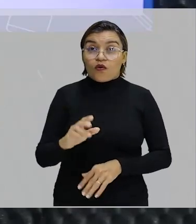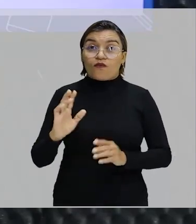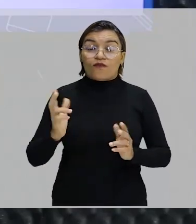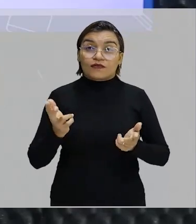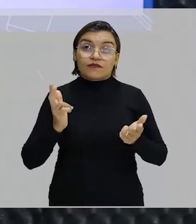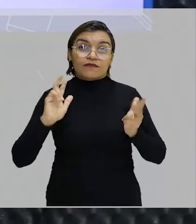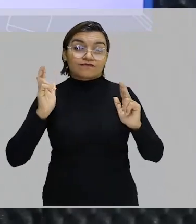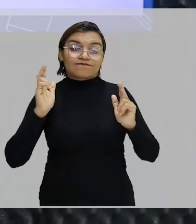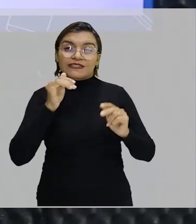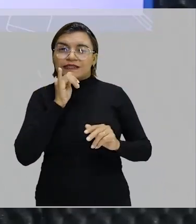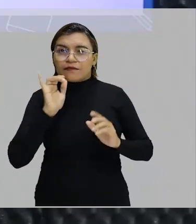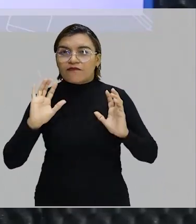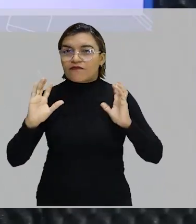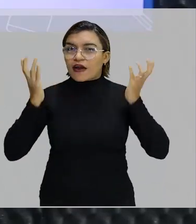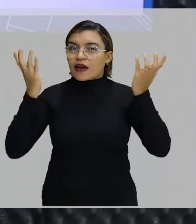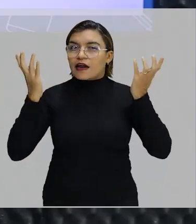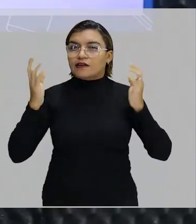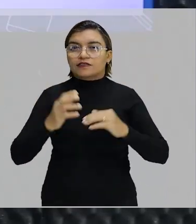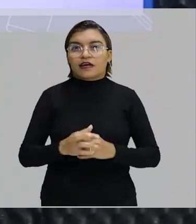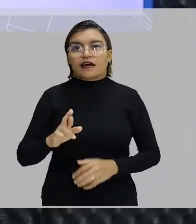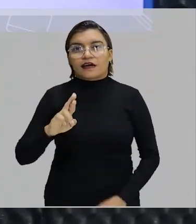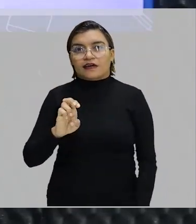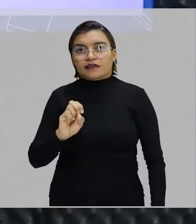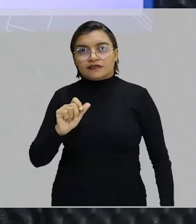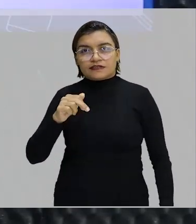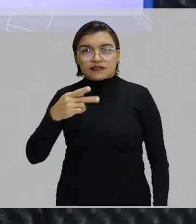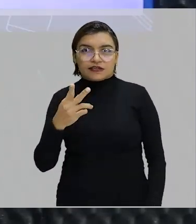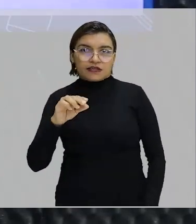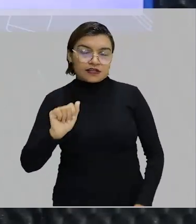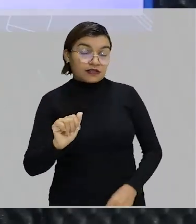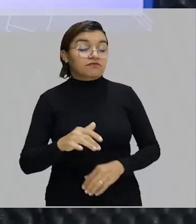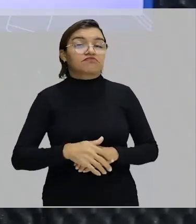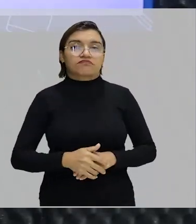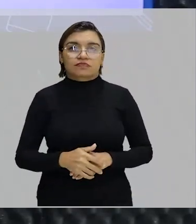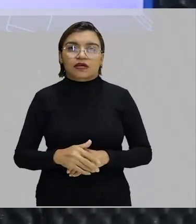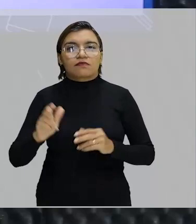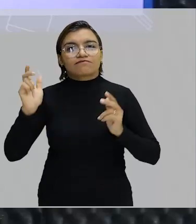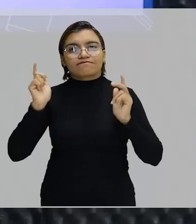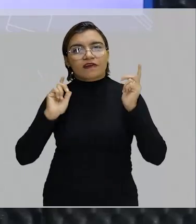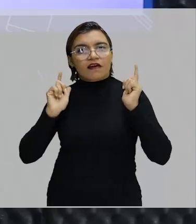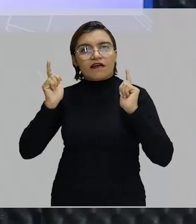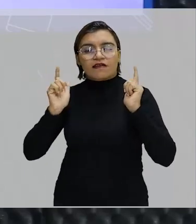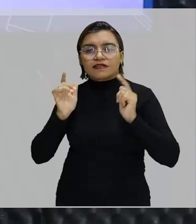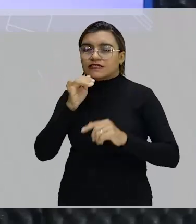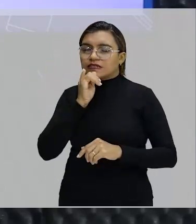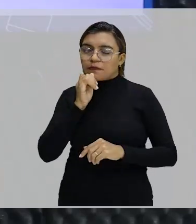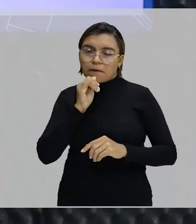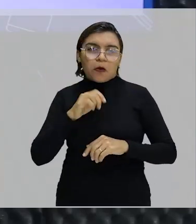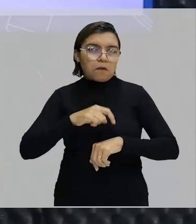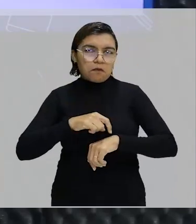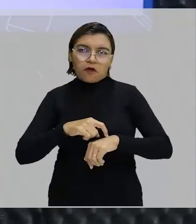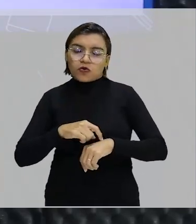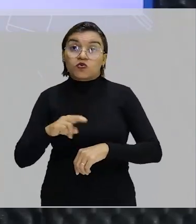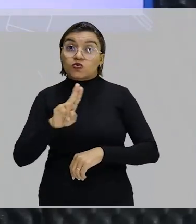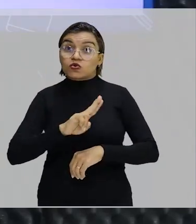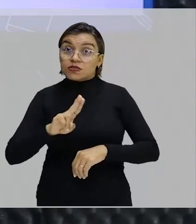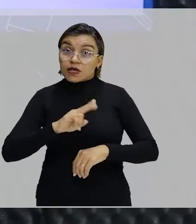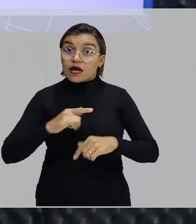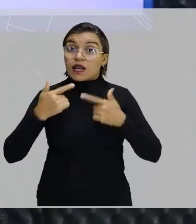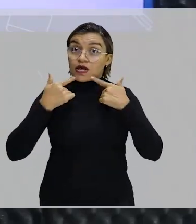resenha? Aquela festinha, no hoje, sexta-feira, sextou, as pessoas gostam do tal do sextou, sabadou, domingou,